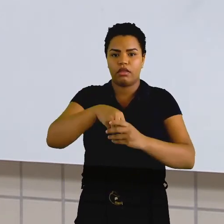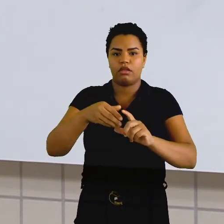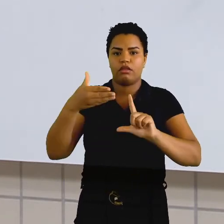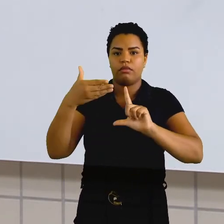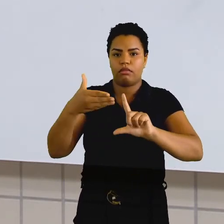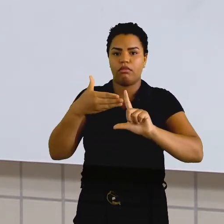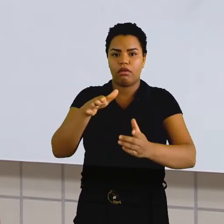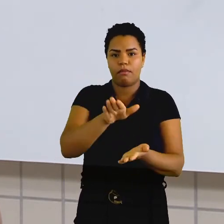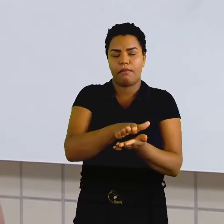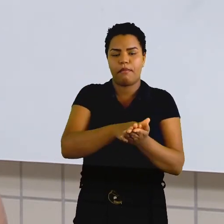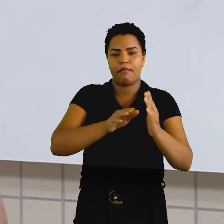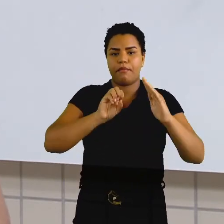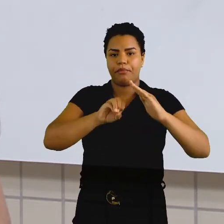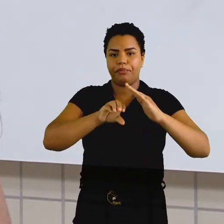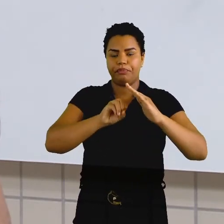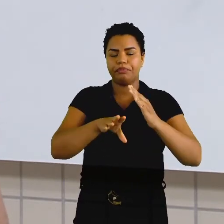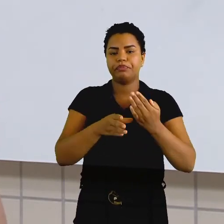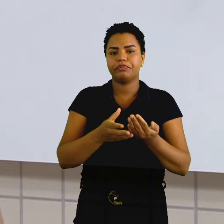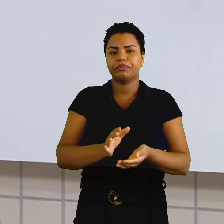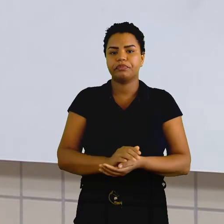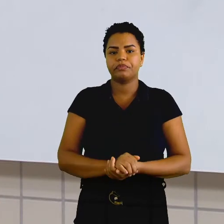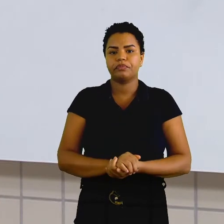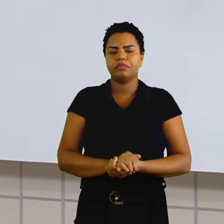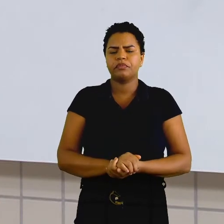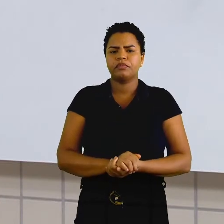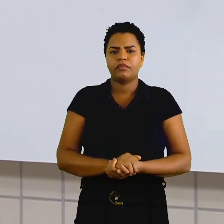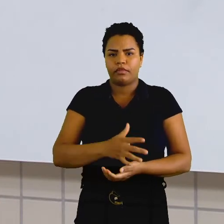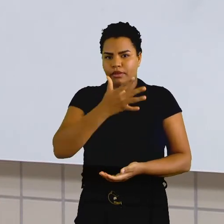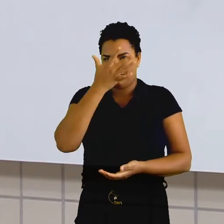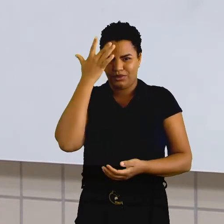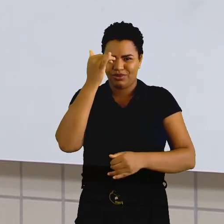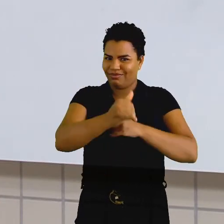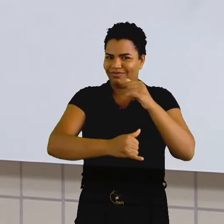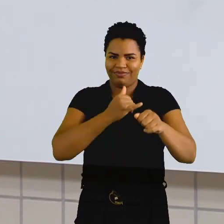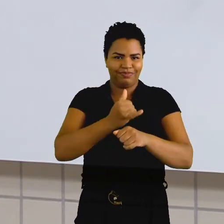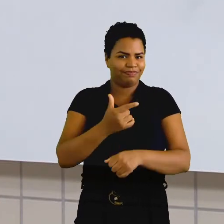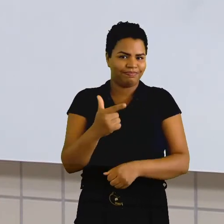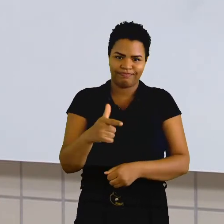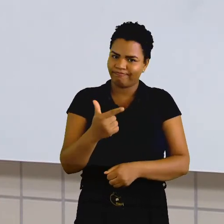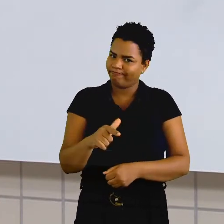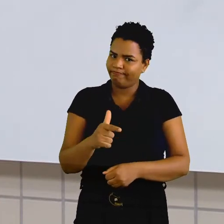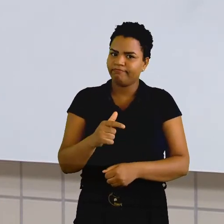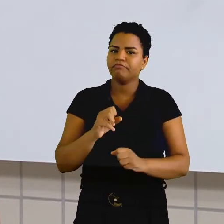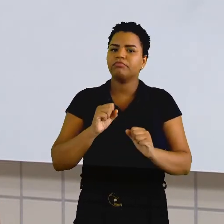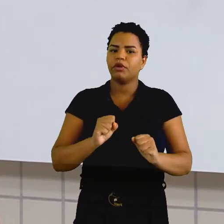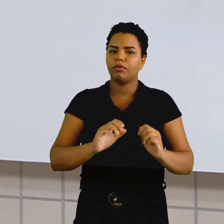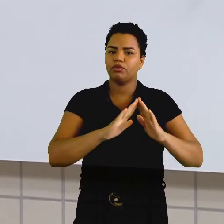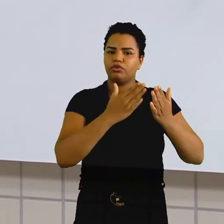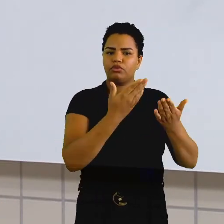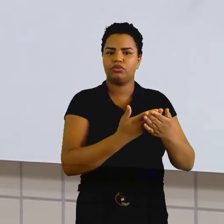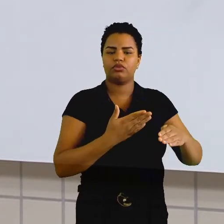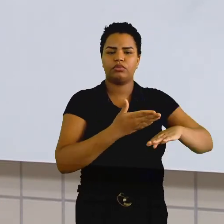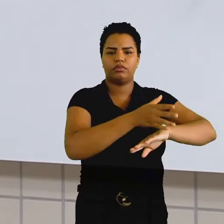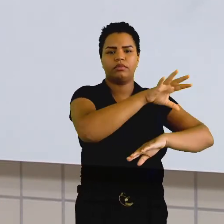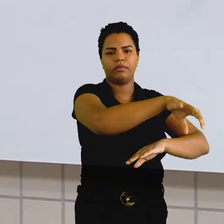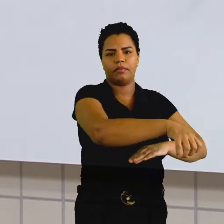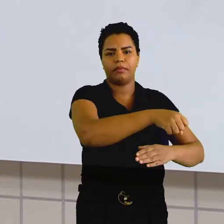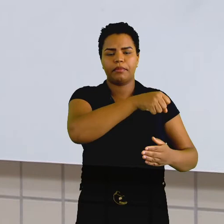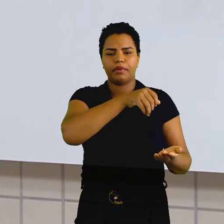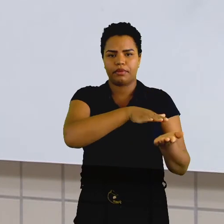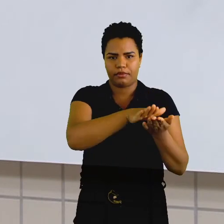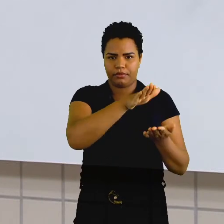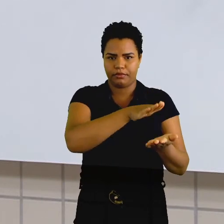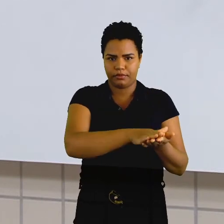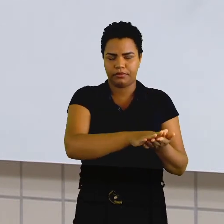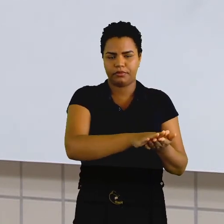plataforma Palmas Homeschool. E quem não tem acesso à internet pode retirar essas atividades na escola que